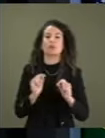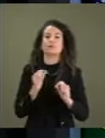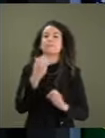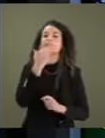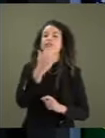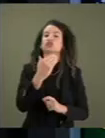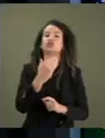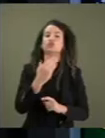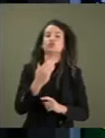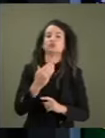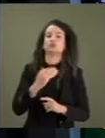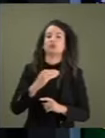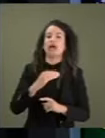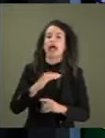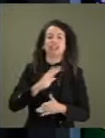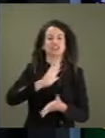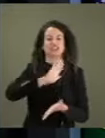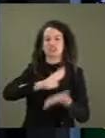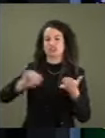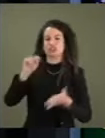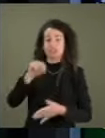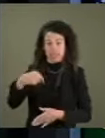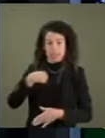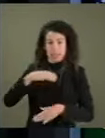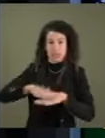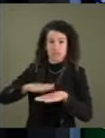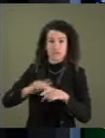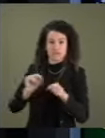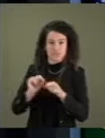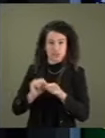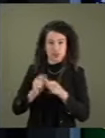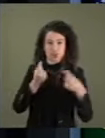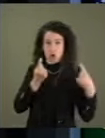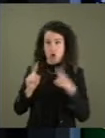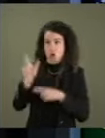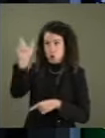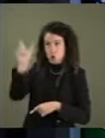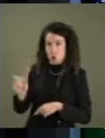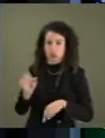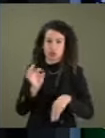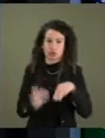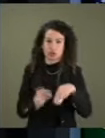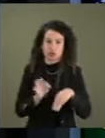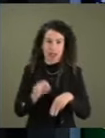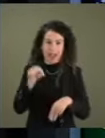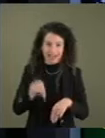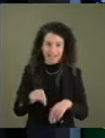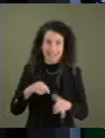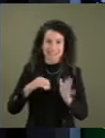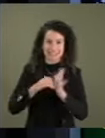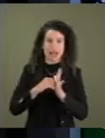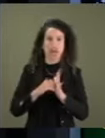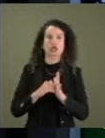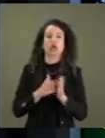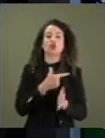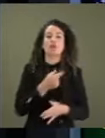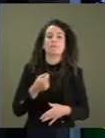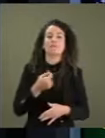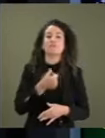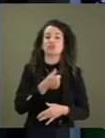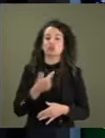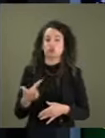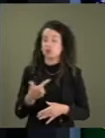eu fiz contra esse magistrado aqui no Senado em 2021, que alguns